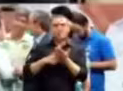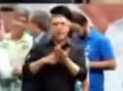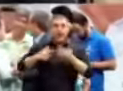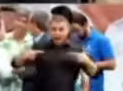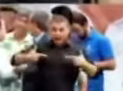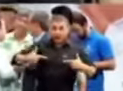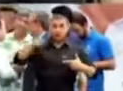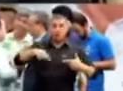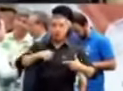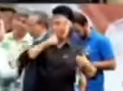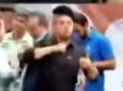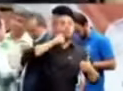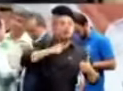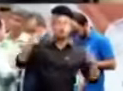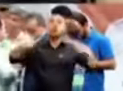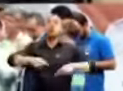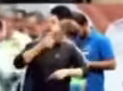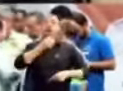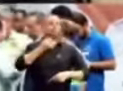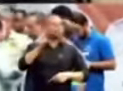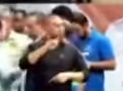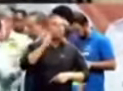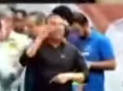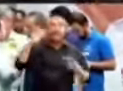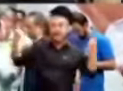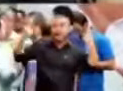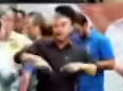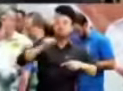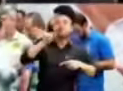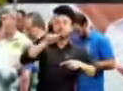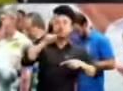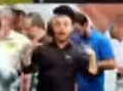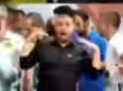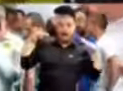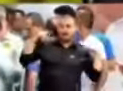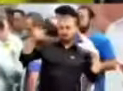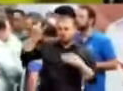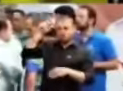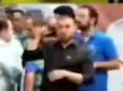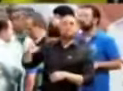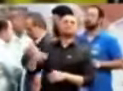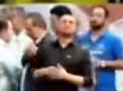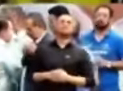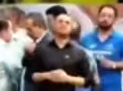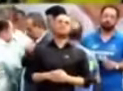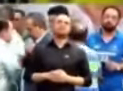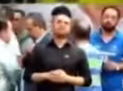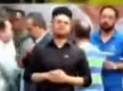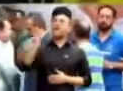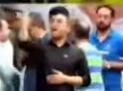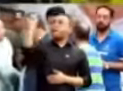mulheres, é contra potestades e principados. A palavra do Senhor não vai voltar